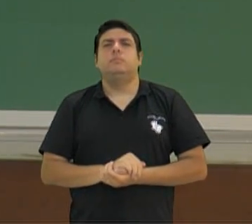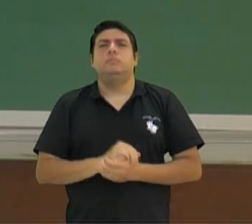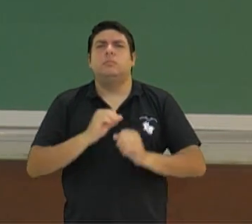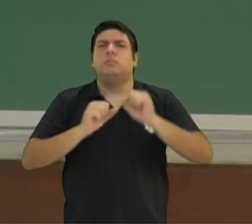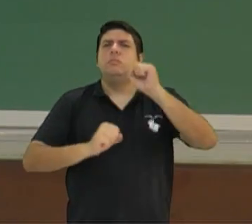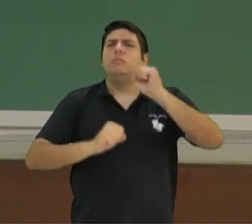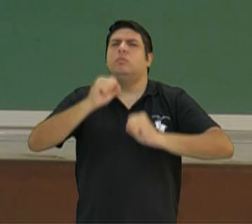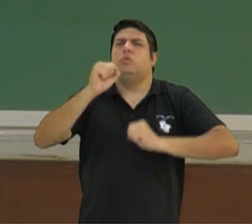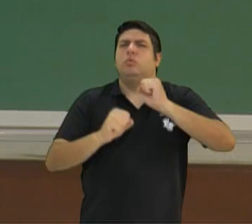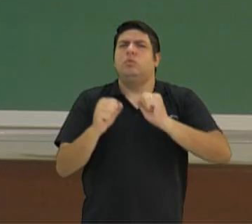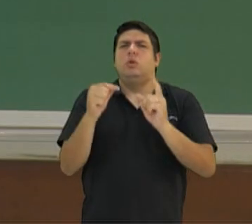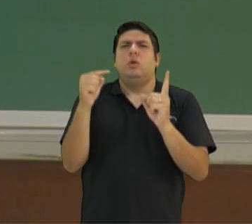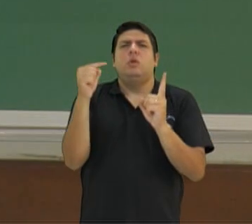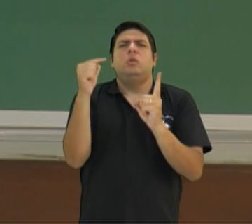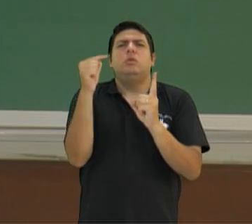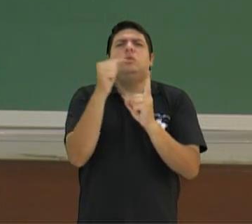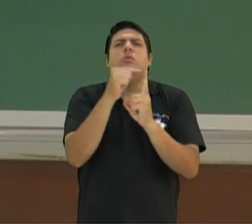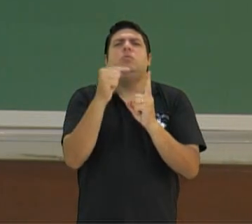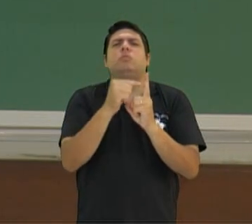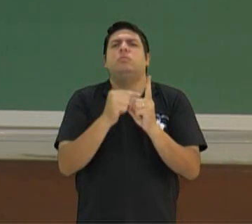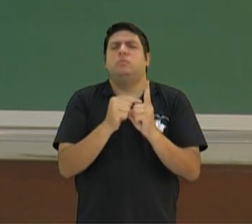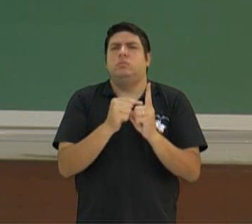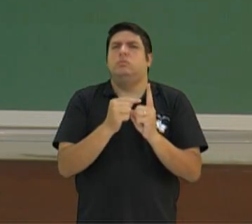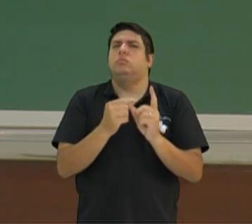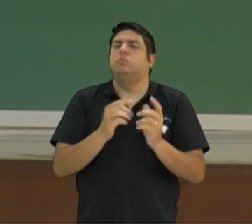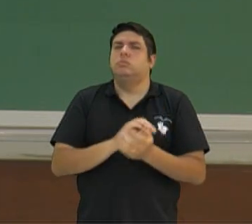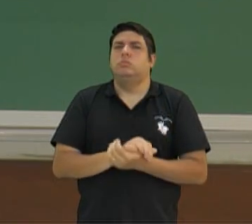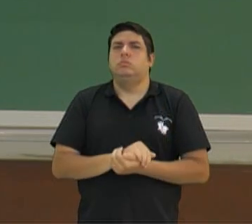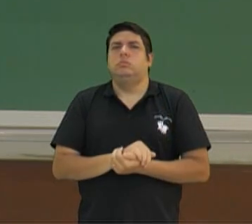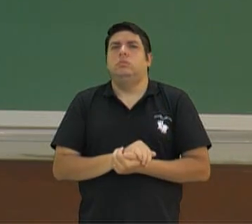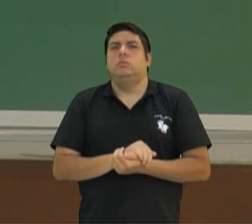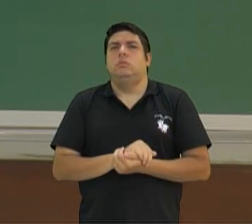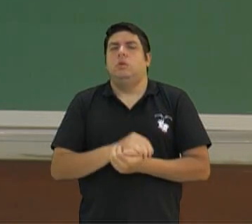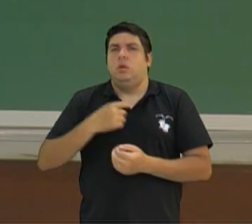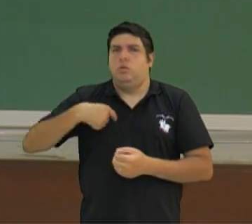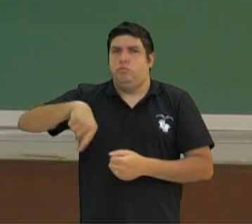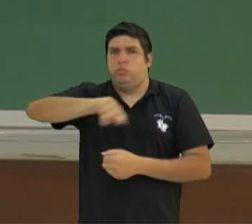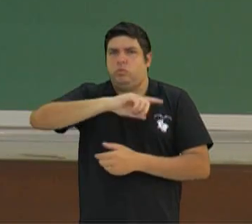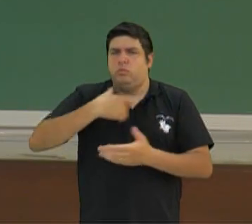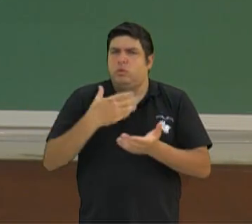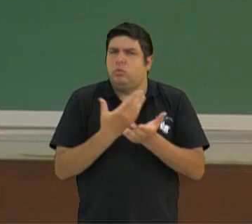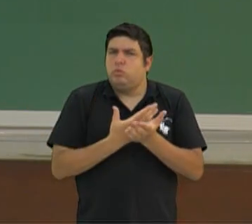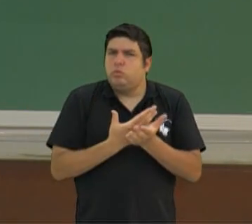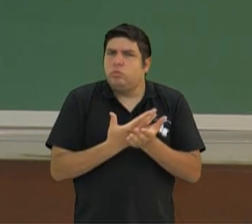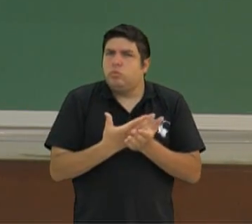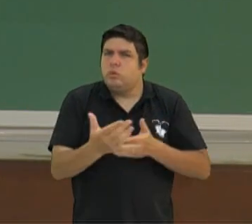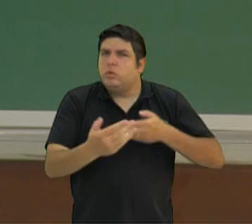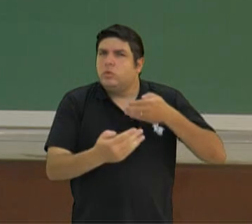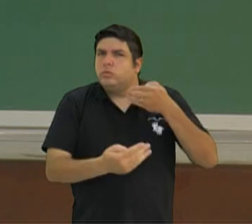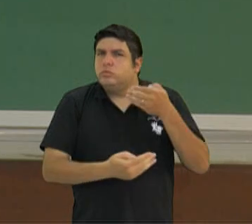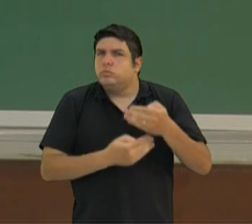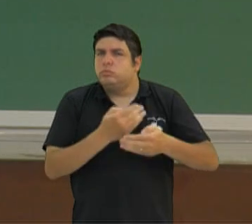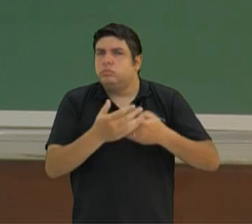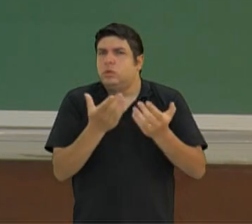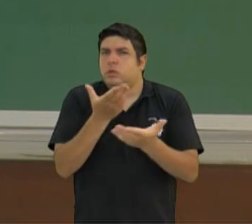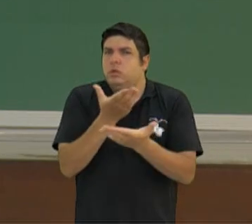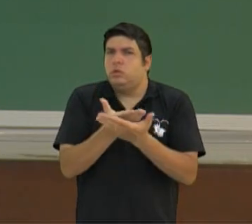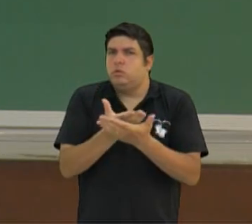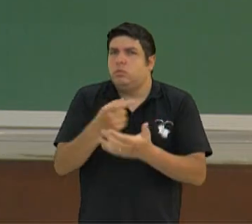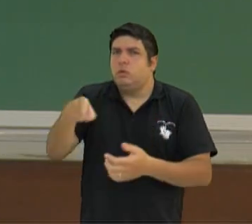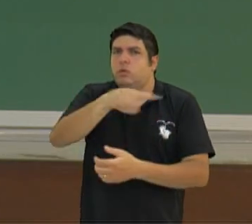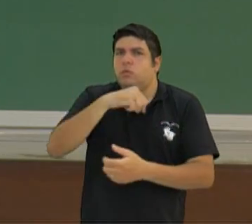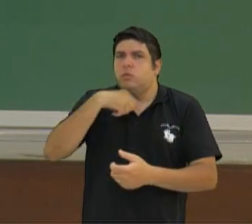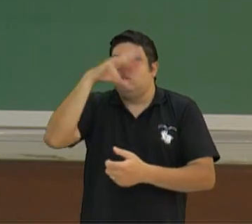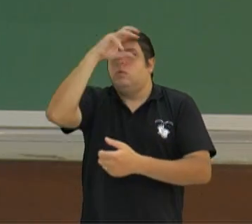indústrias nós vamos ter? Então, eu trouxe ali, como estamos iniciando esse assunto, vamos trabalhar ali os conceitos iniciais também para que vocês